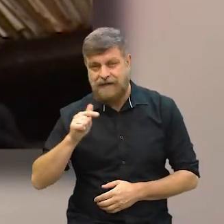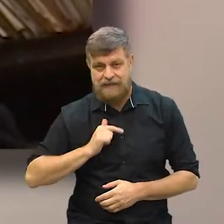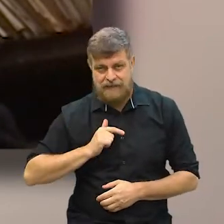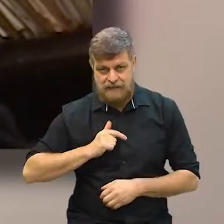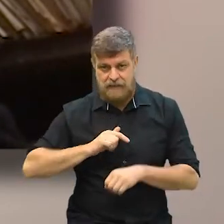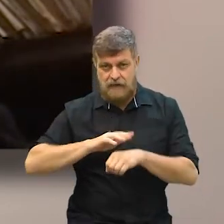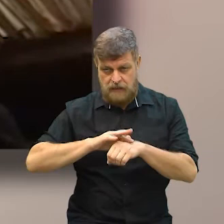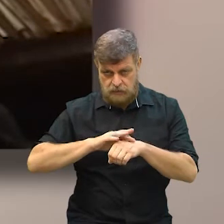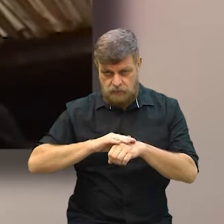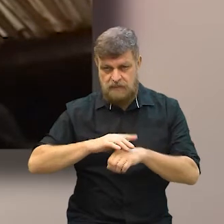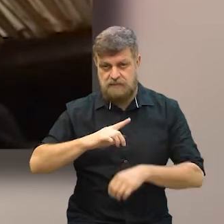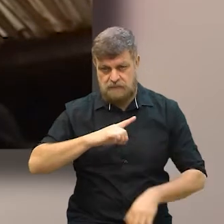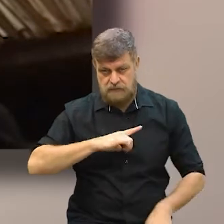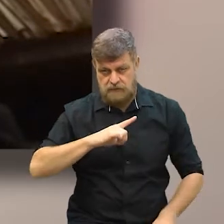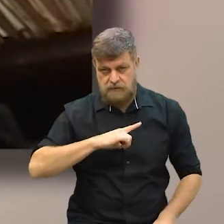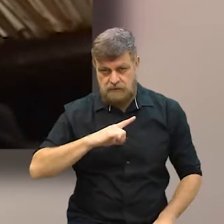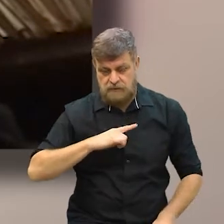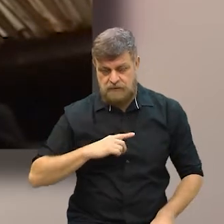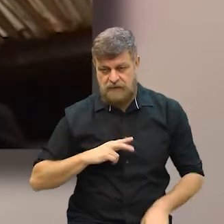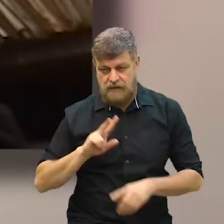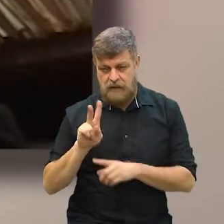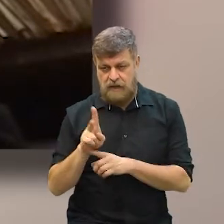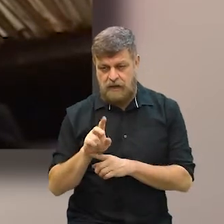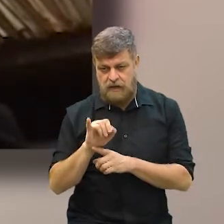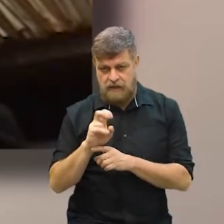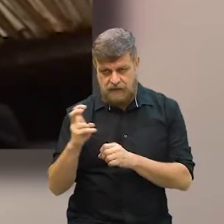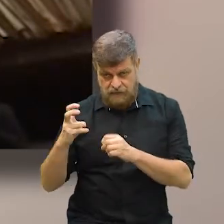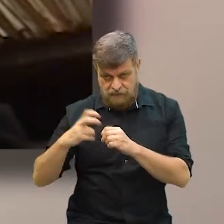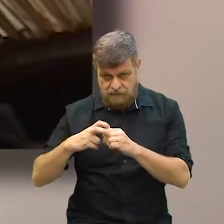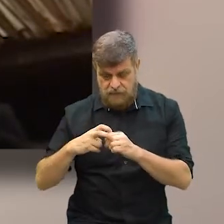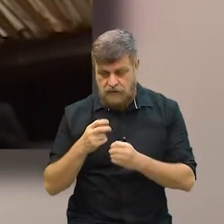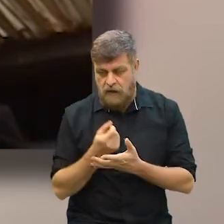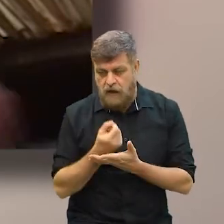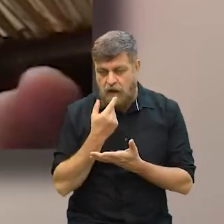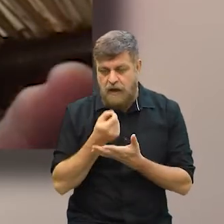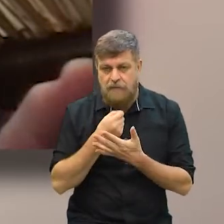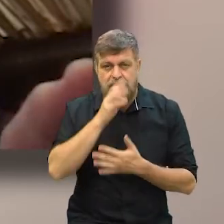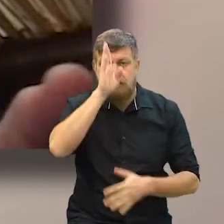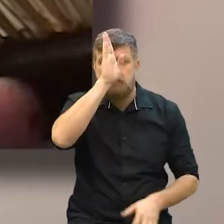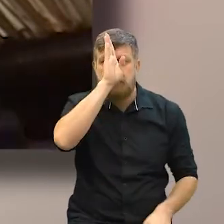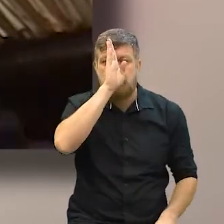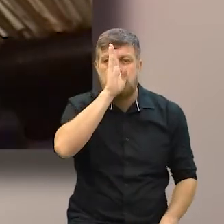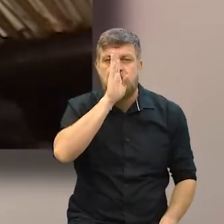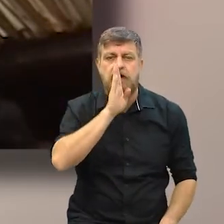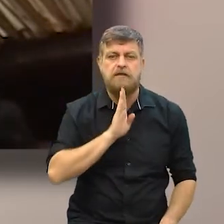brasileira portador de doença pelo HIV, essa medicação é gratuita.